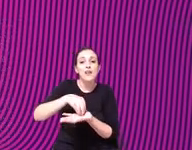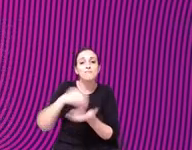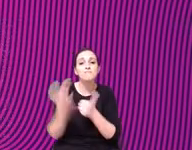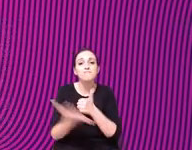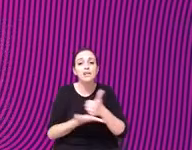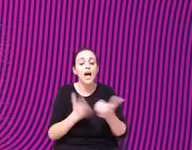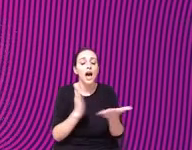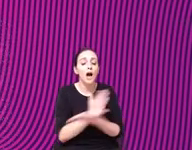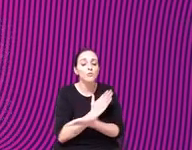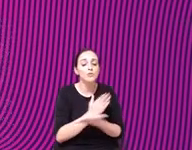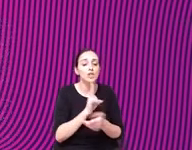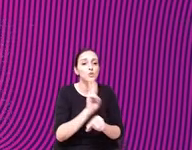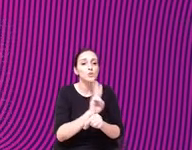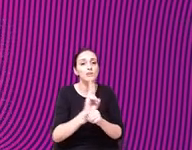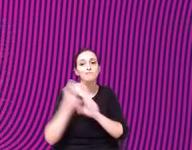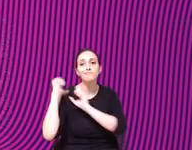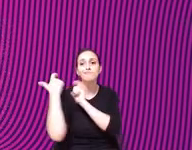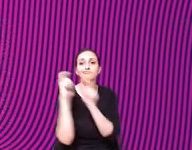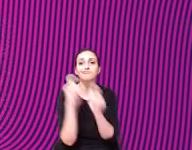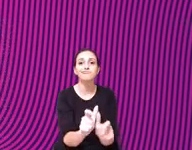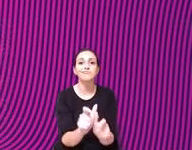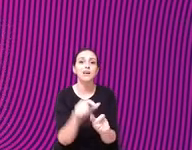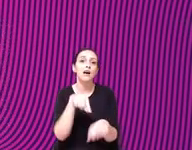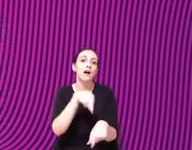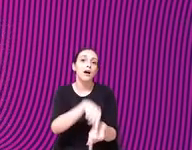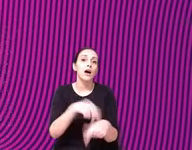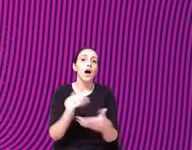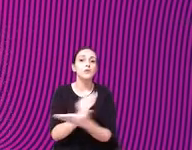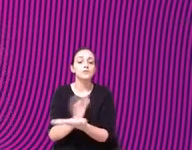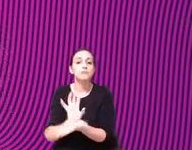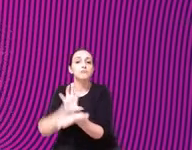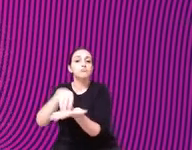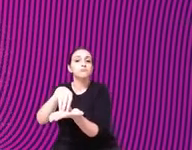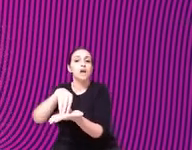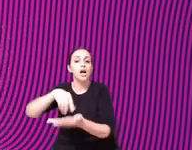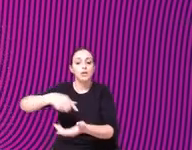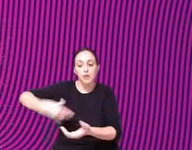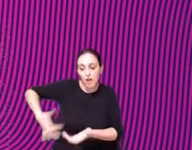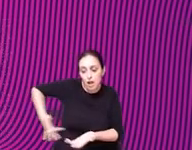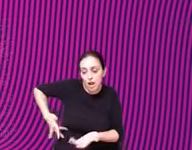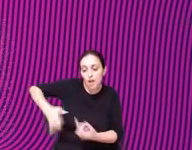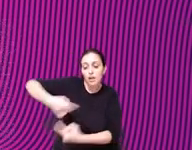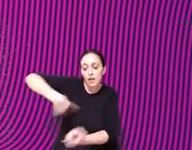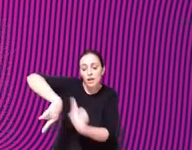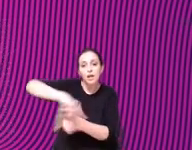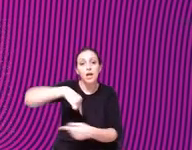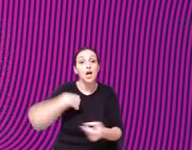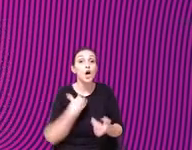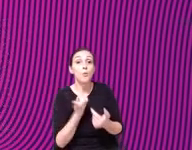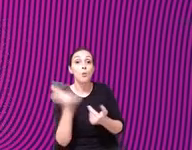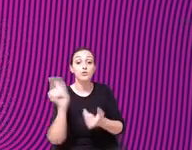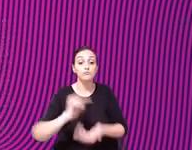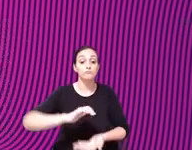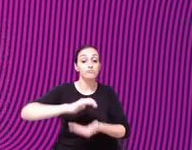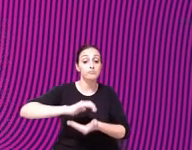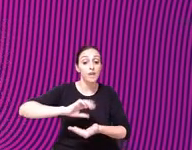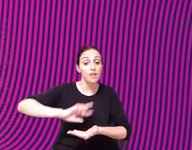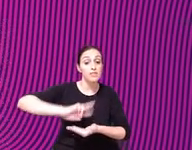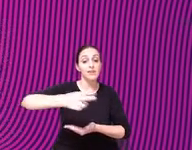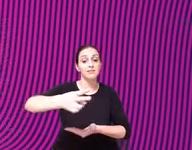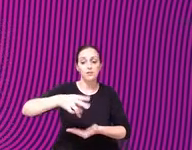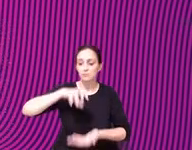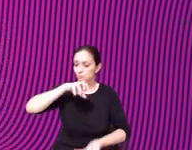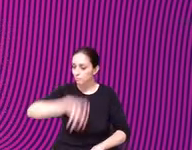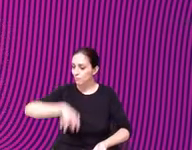tratamento conservador, tem uma unidade que faz diálise e outra unidade que faz transplante. Como